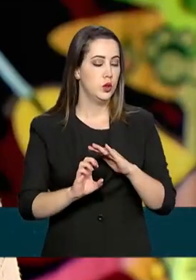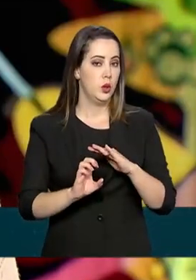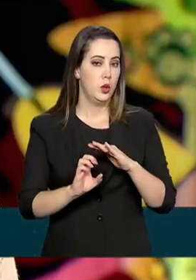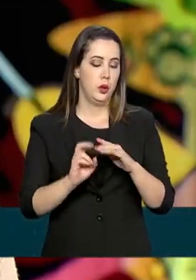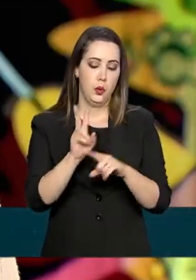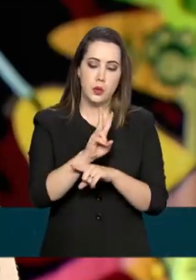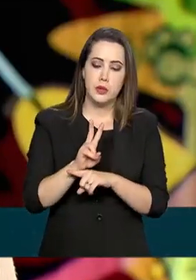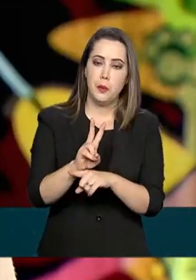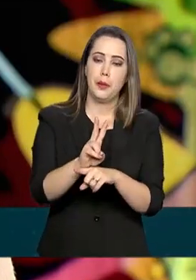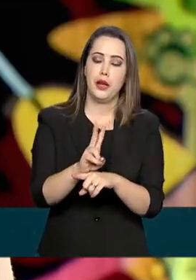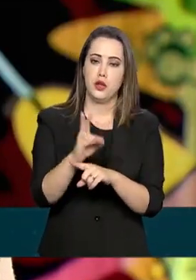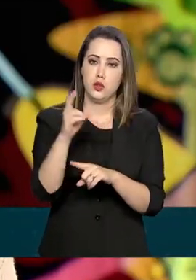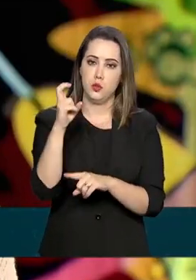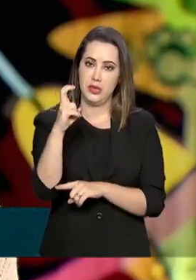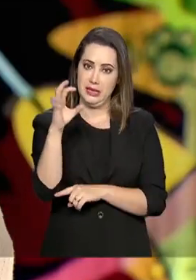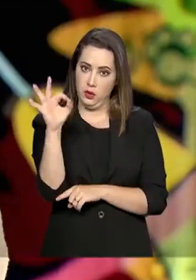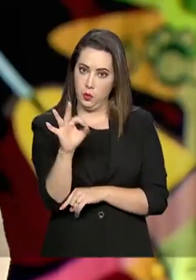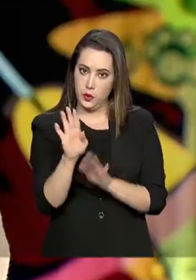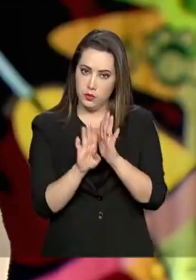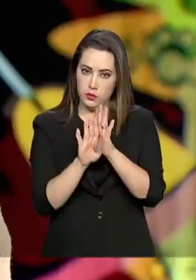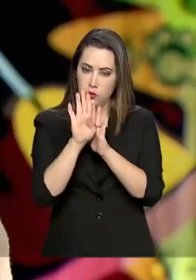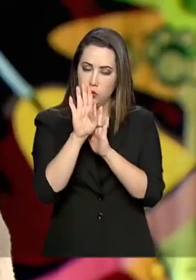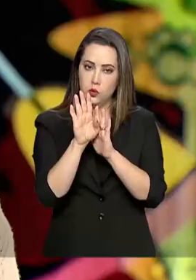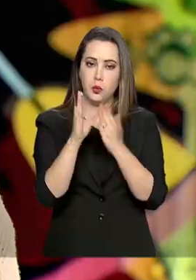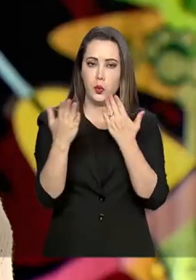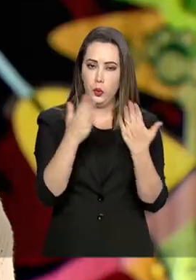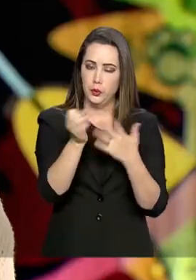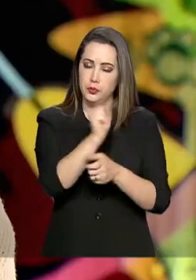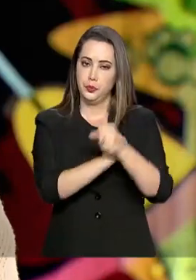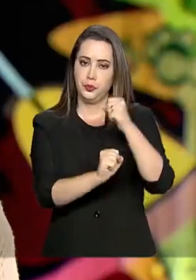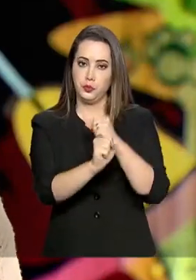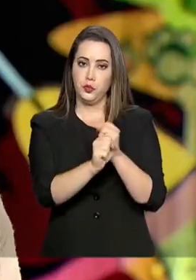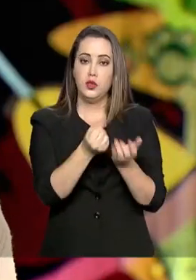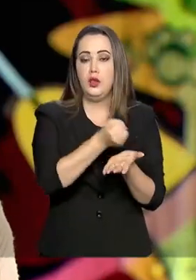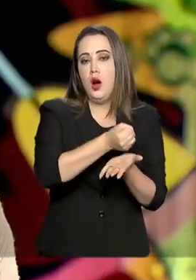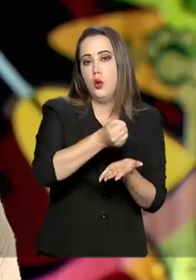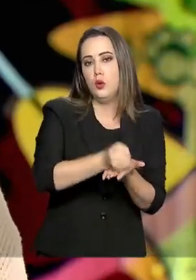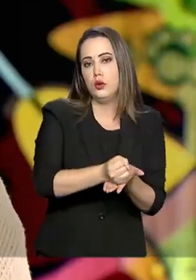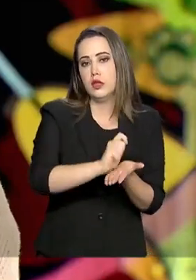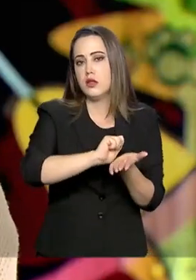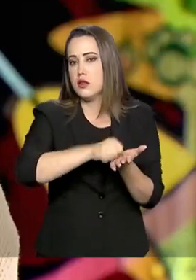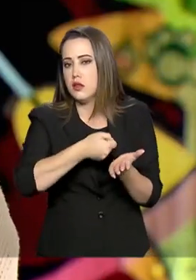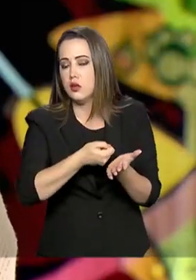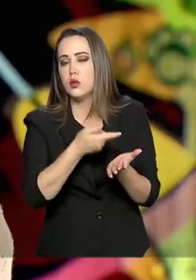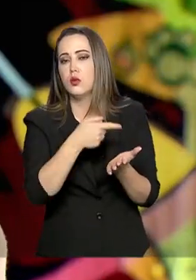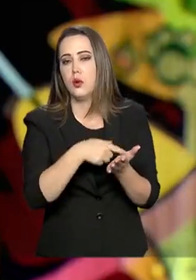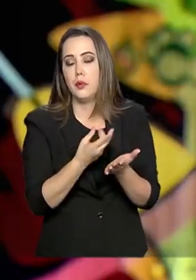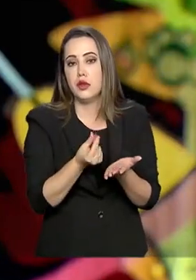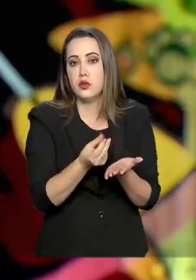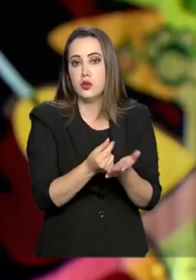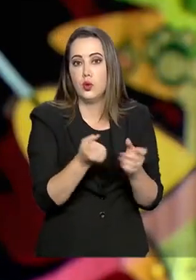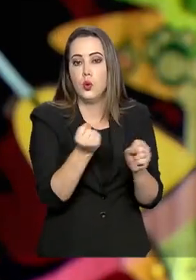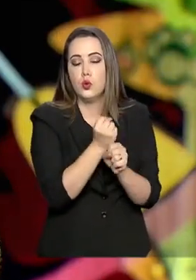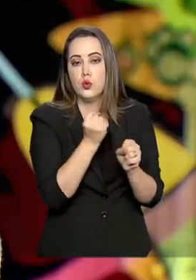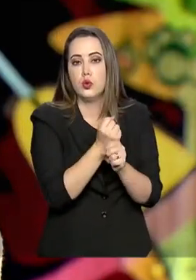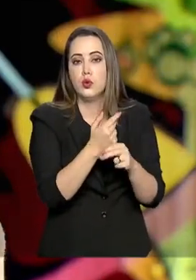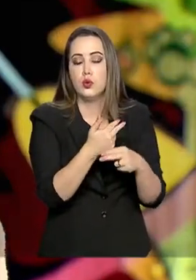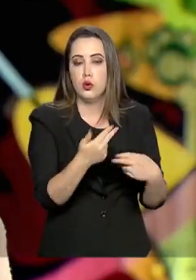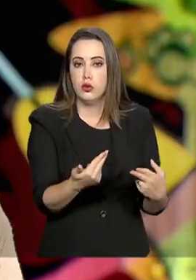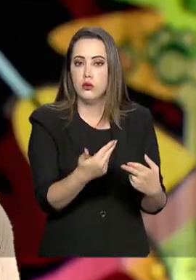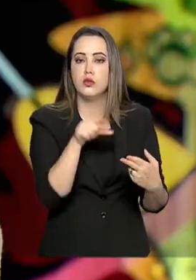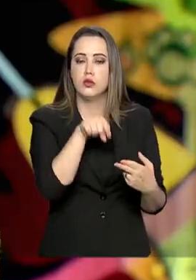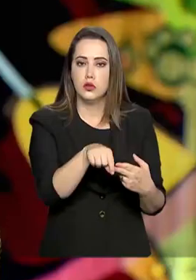5% em relação à safra passada. Já as contratações para investimento tiveram um aumento de 19%,